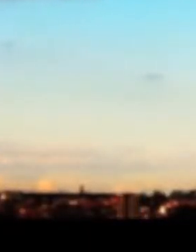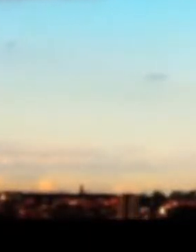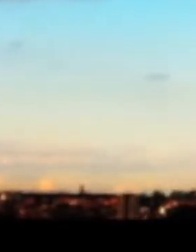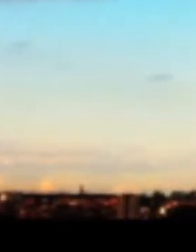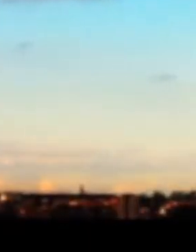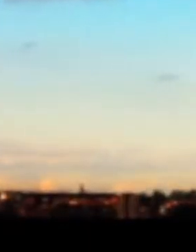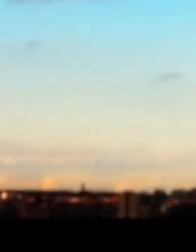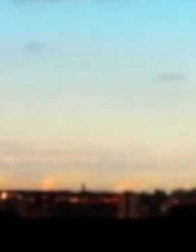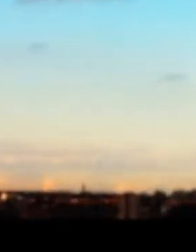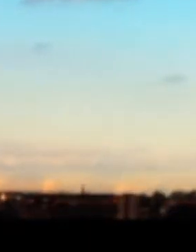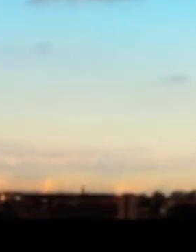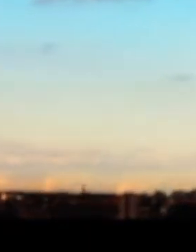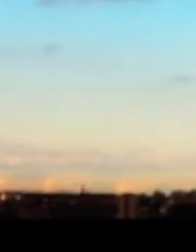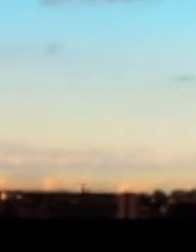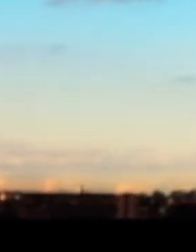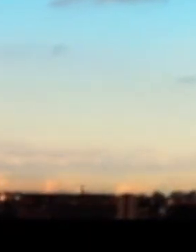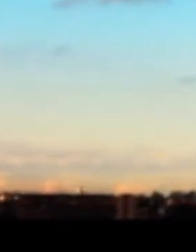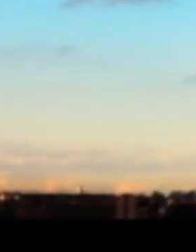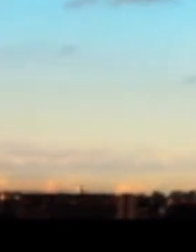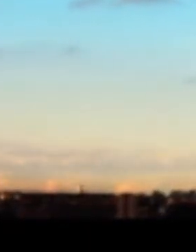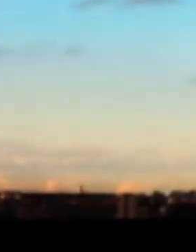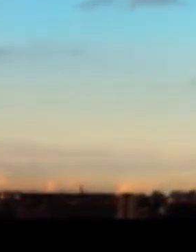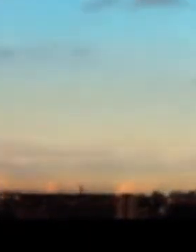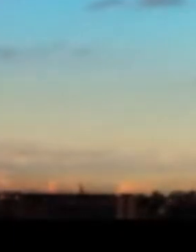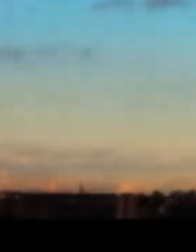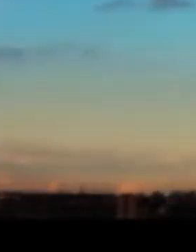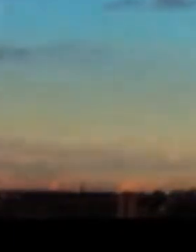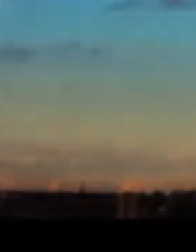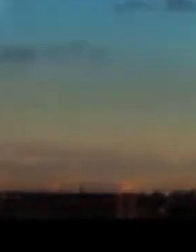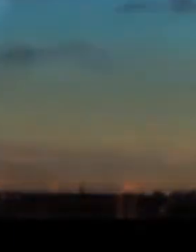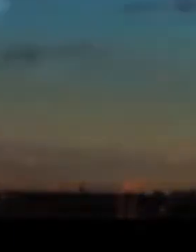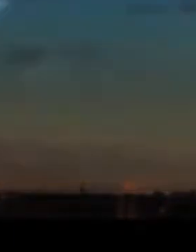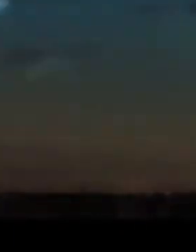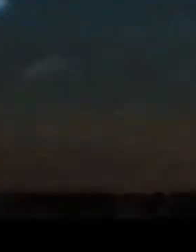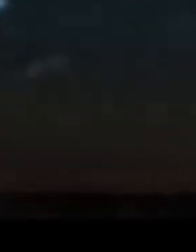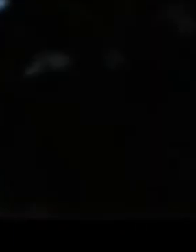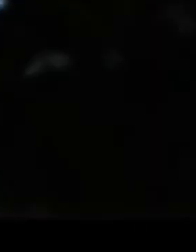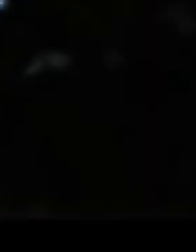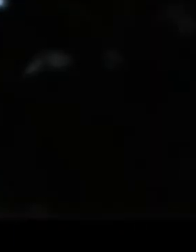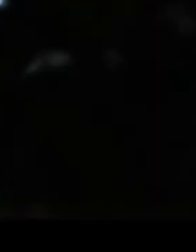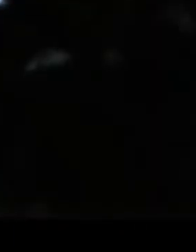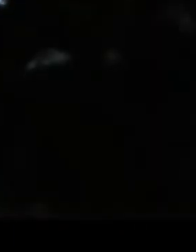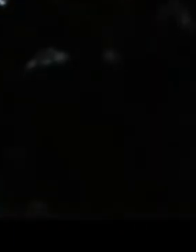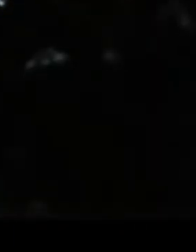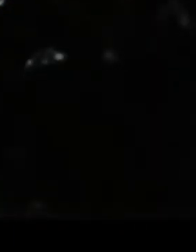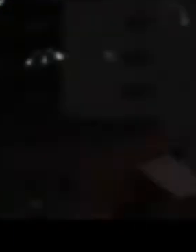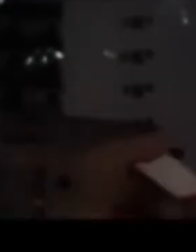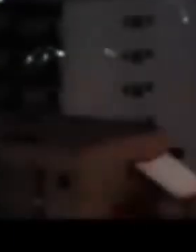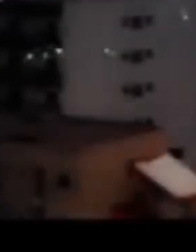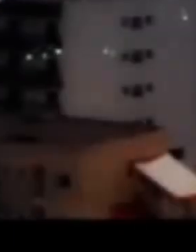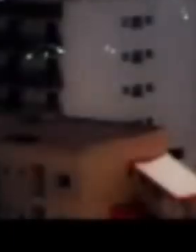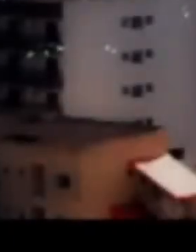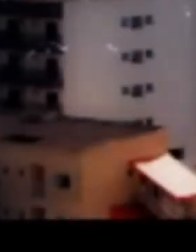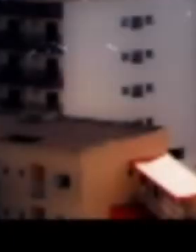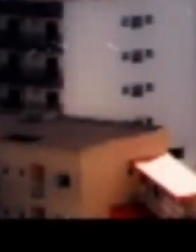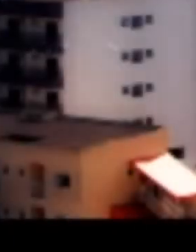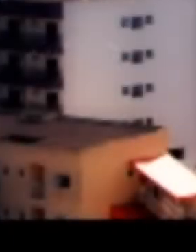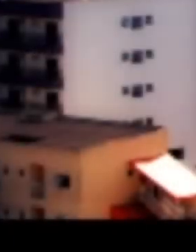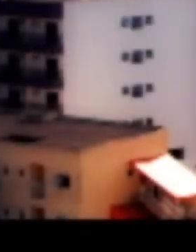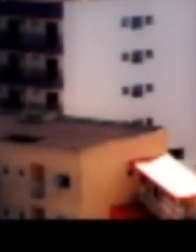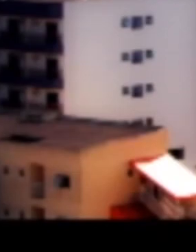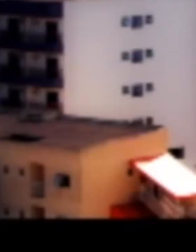Sob a proteção de Deus e com o coração inteiramente voltado para a pátria e para a comunidade a que servimos, declaro aberta a presente